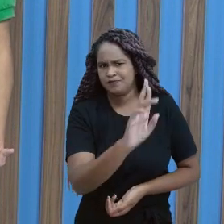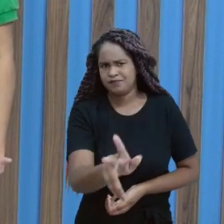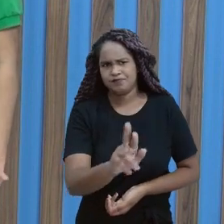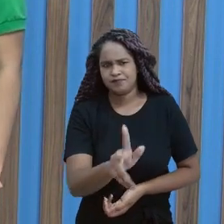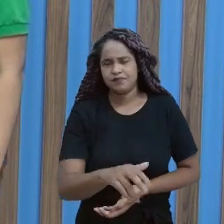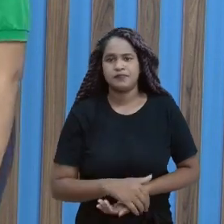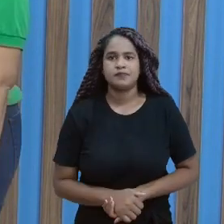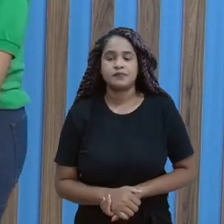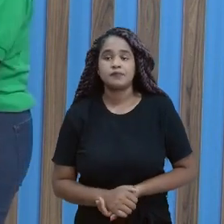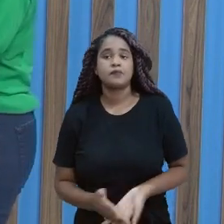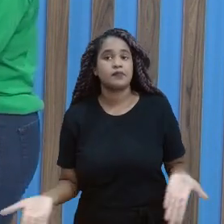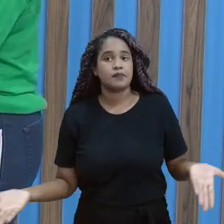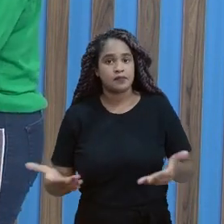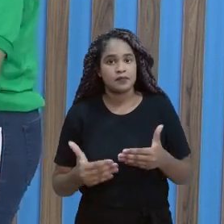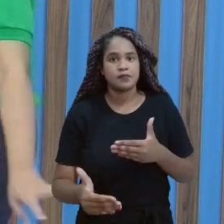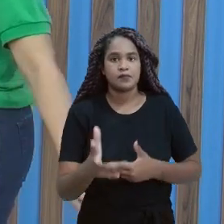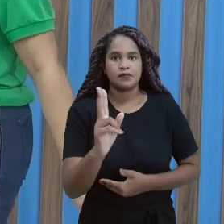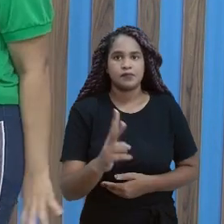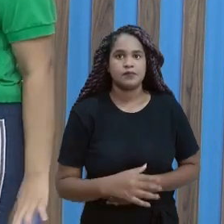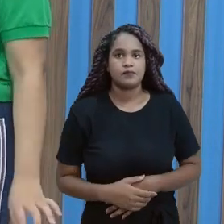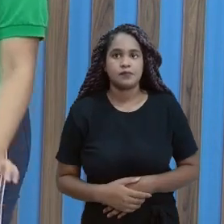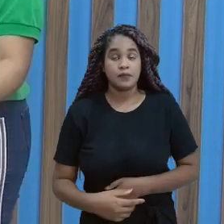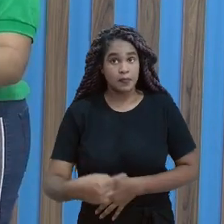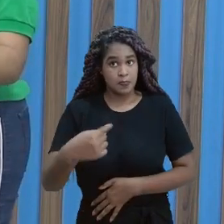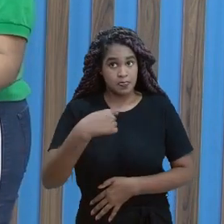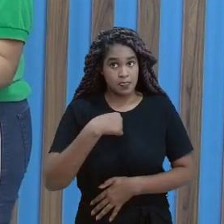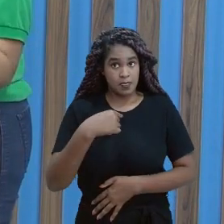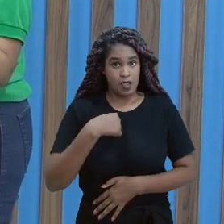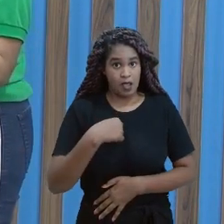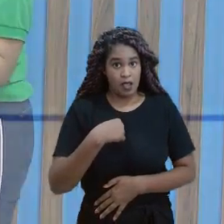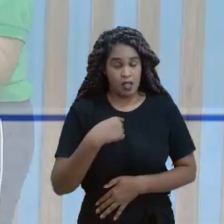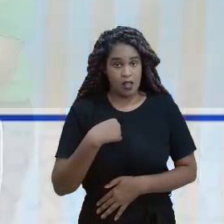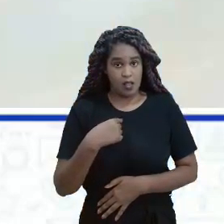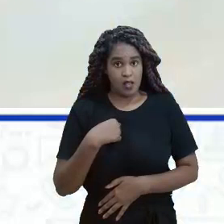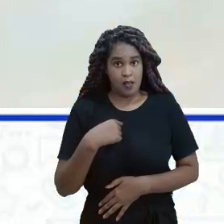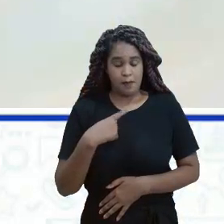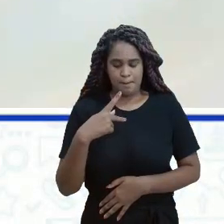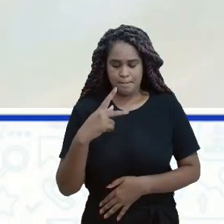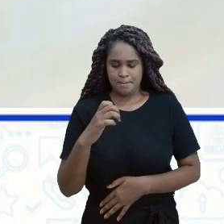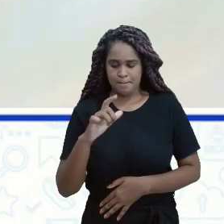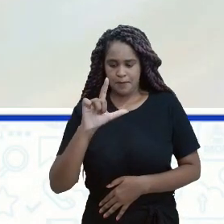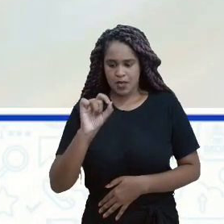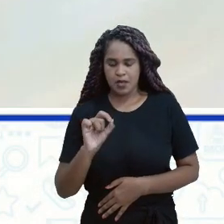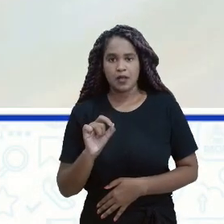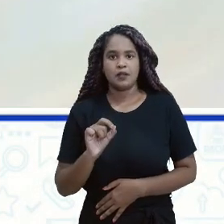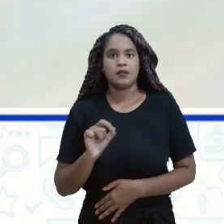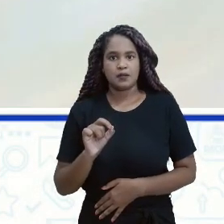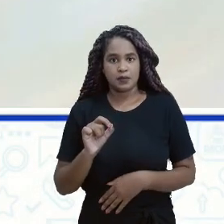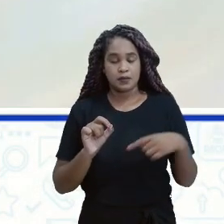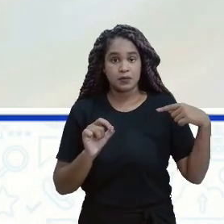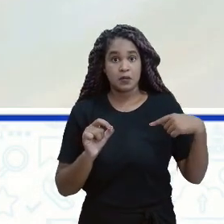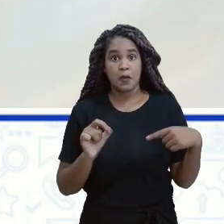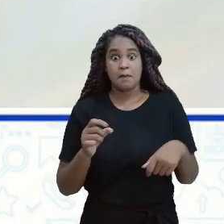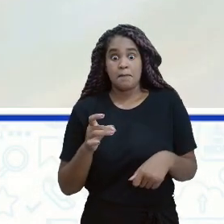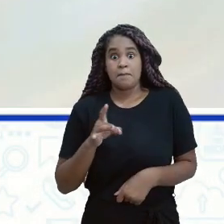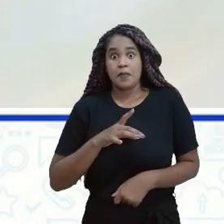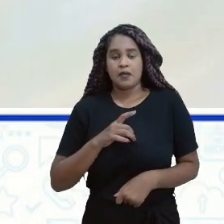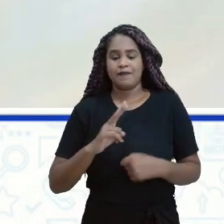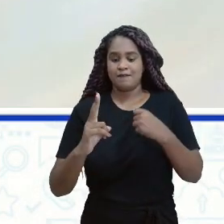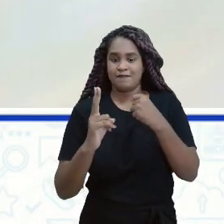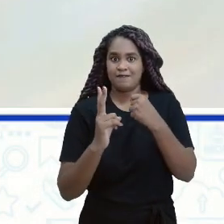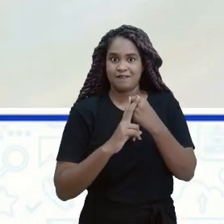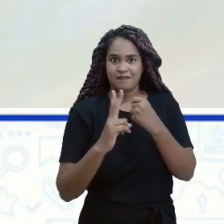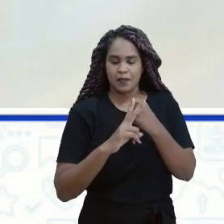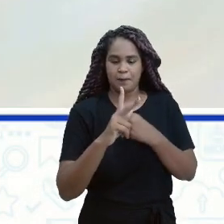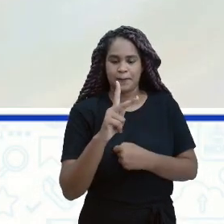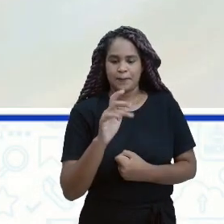certo? Vamos continuar. Eu me pelo de medo de cobras. Aqui a gente tem o verbo pelar